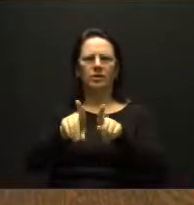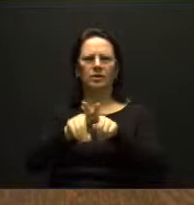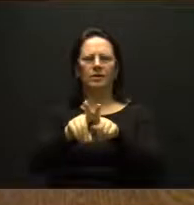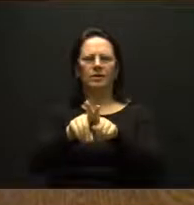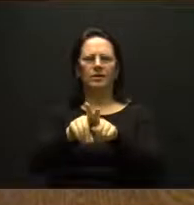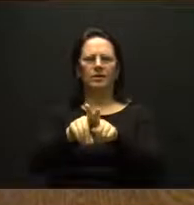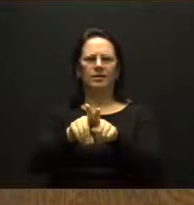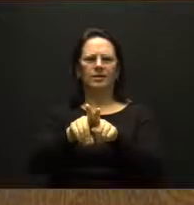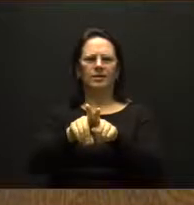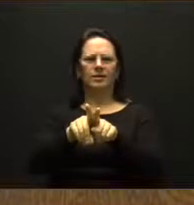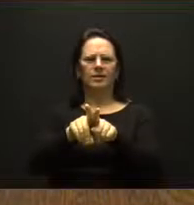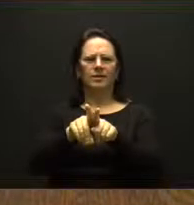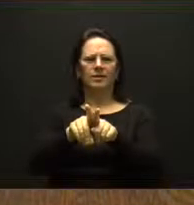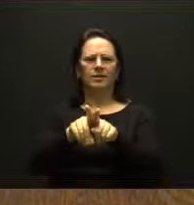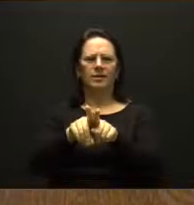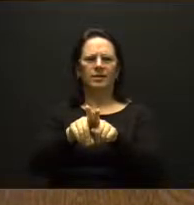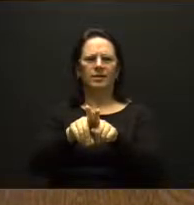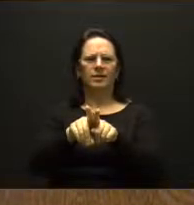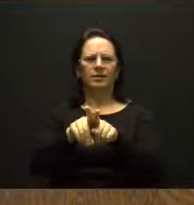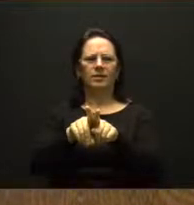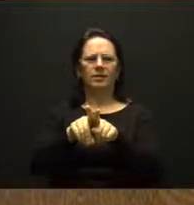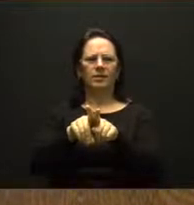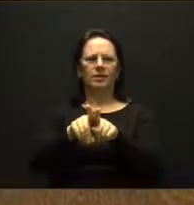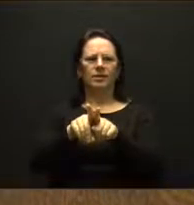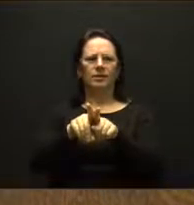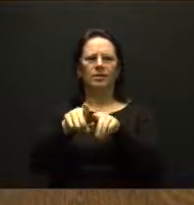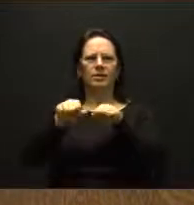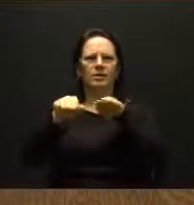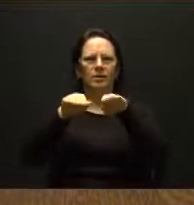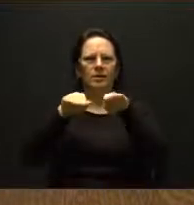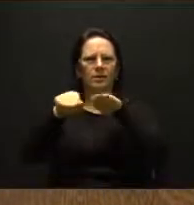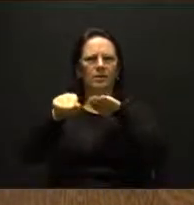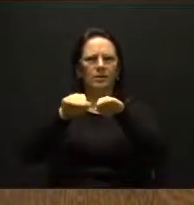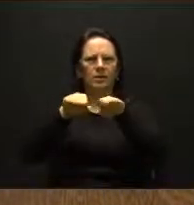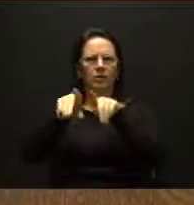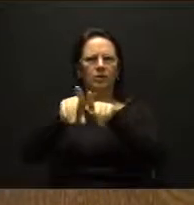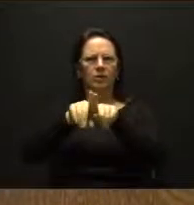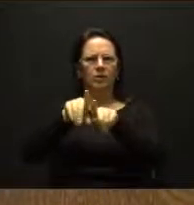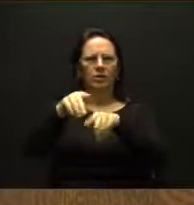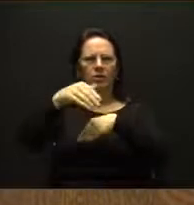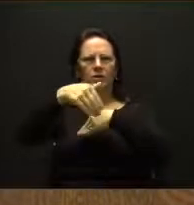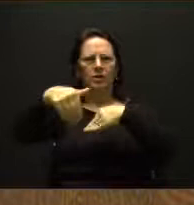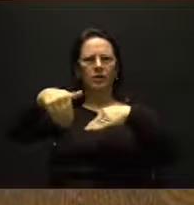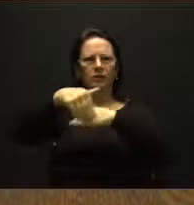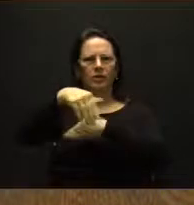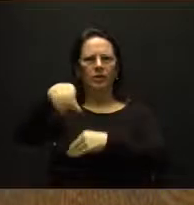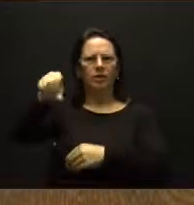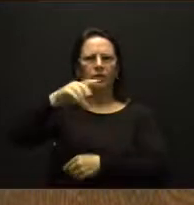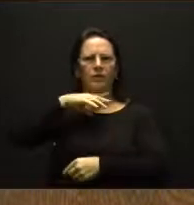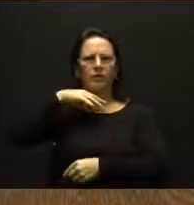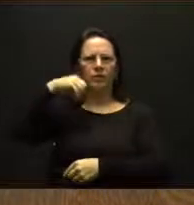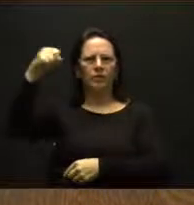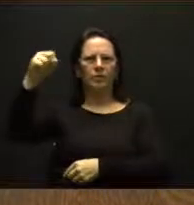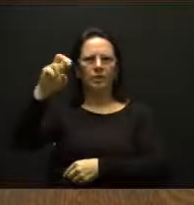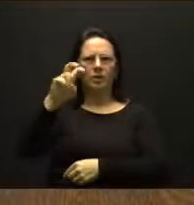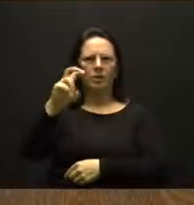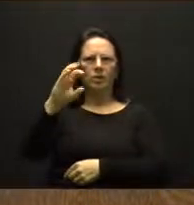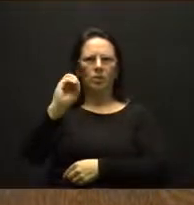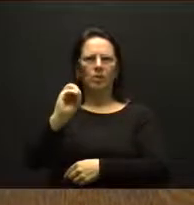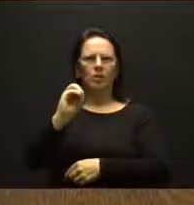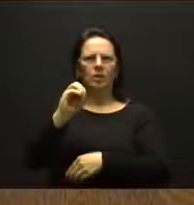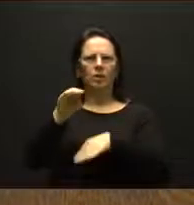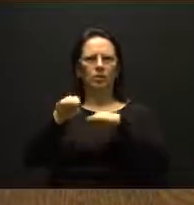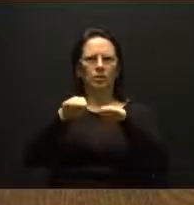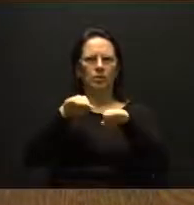oração uma geração de todos os radares de velocidade na avenida nove de abril para 50 quilômetros por hora a minha